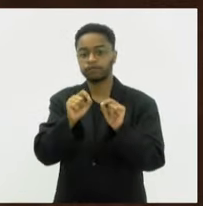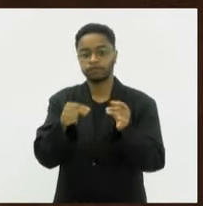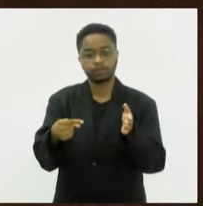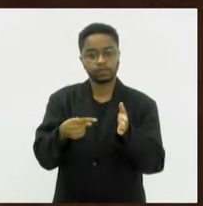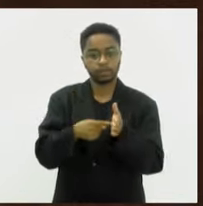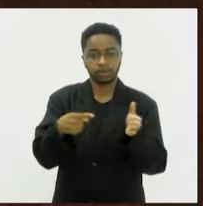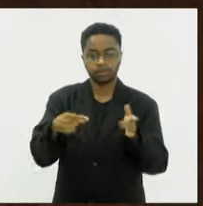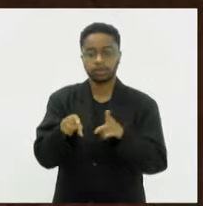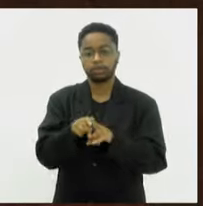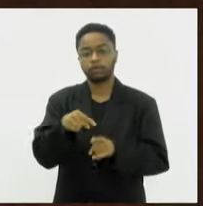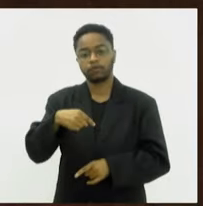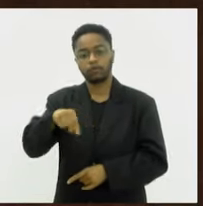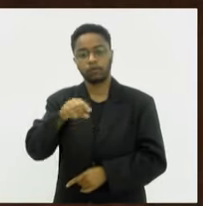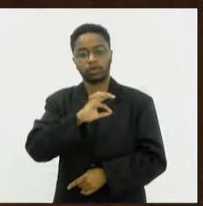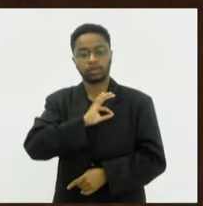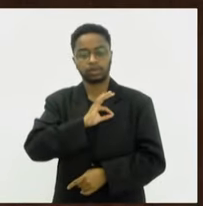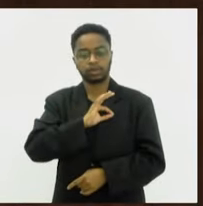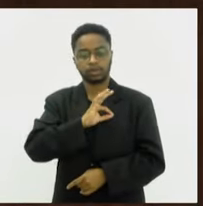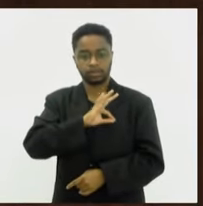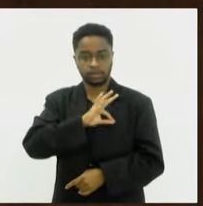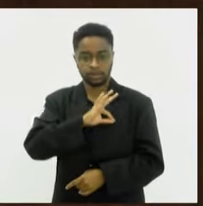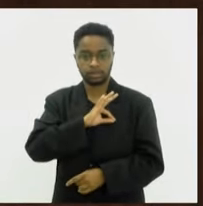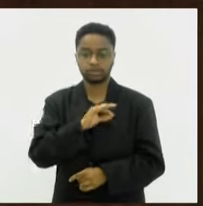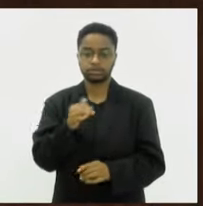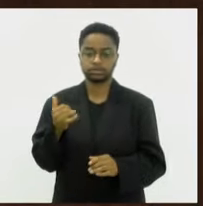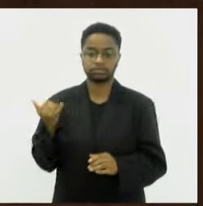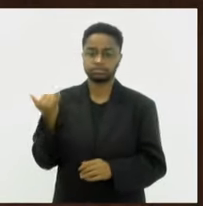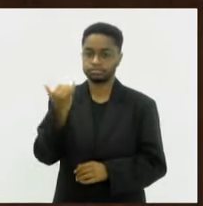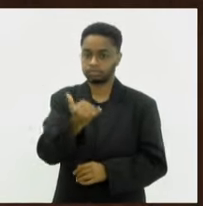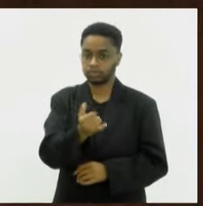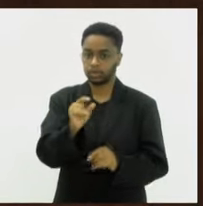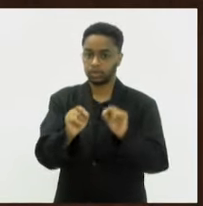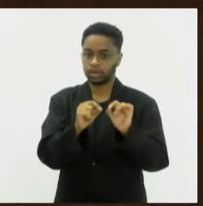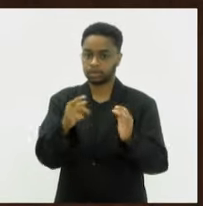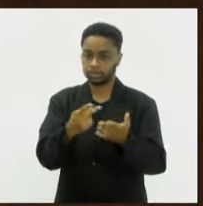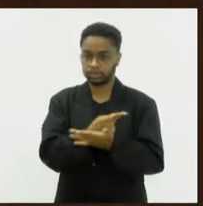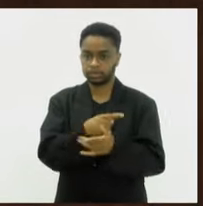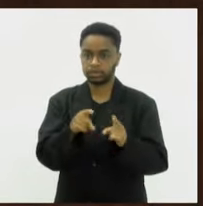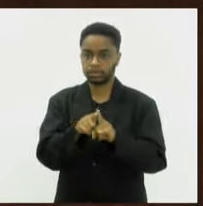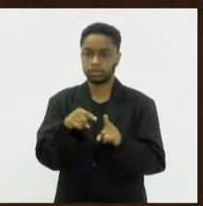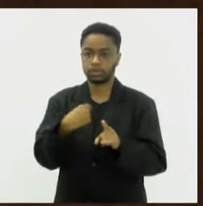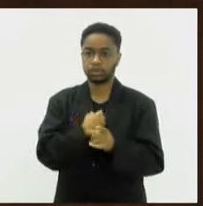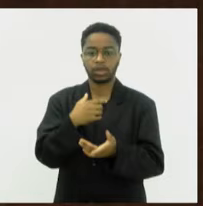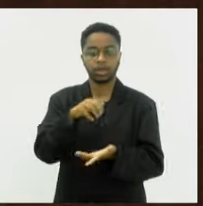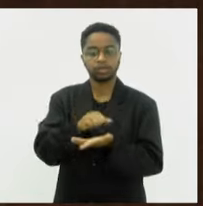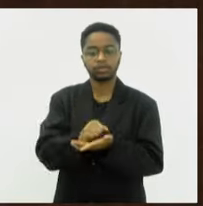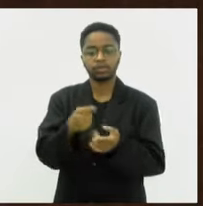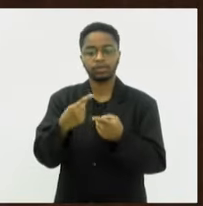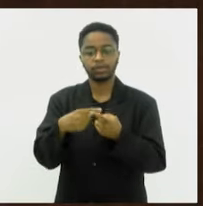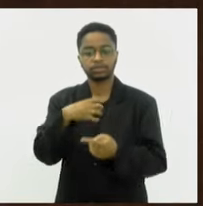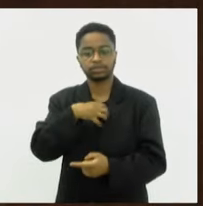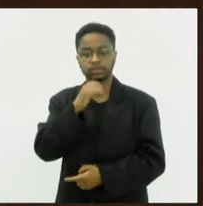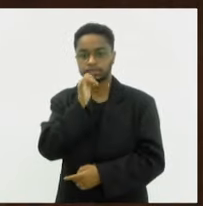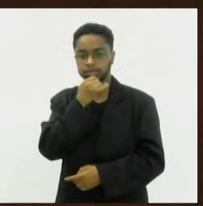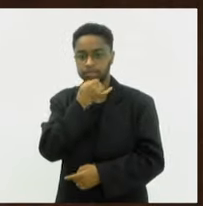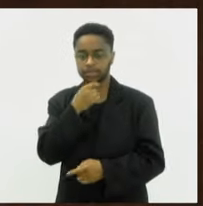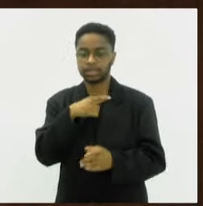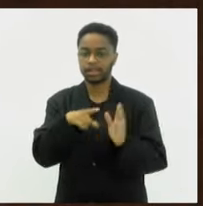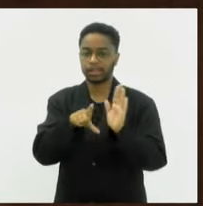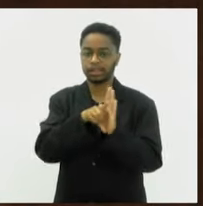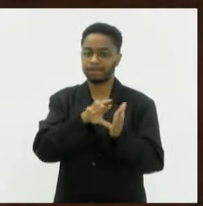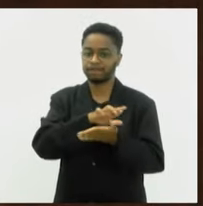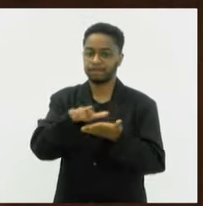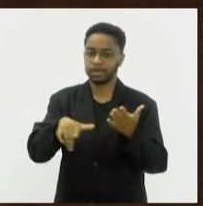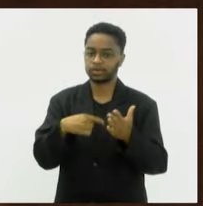à delegacia, prestou a queixa, e a gente traz esse fato porque a gente fica muito triste com tanta legislação que nós